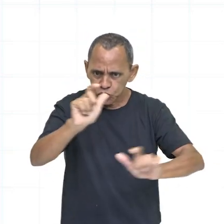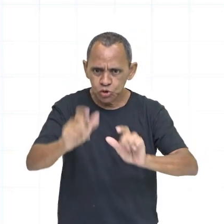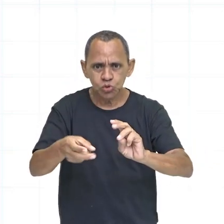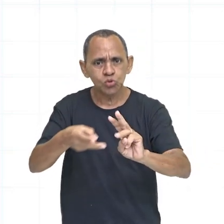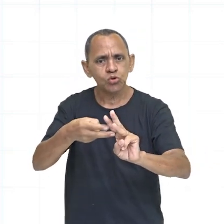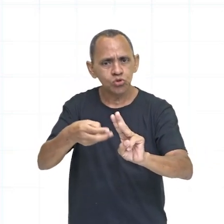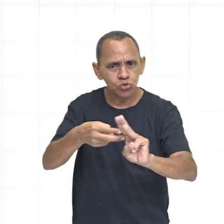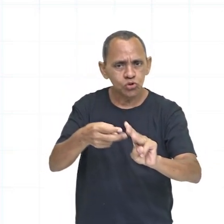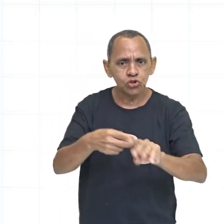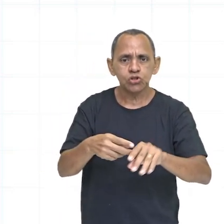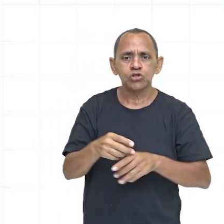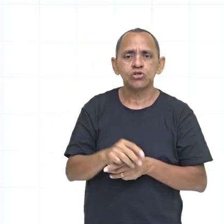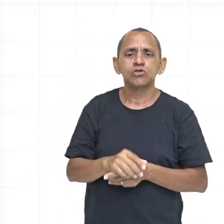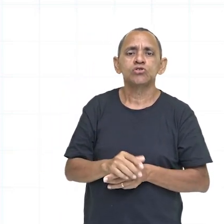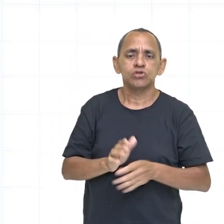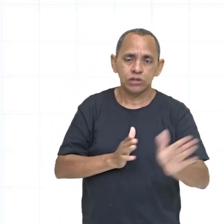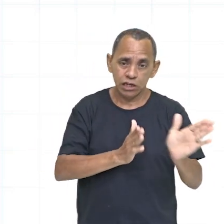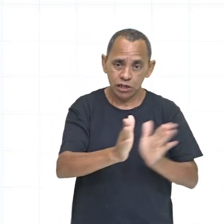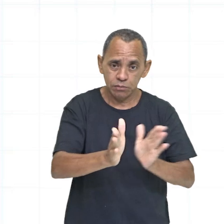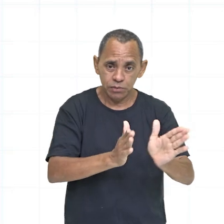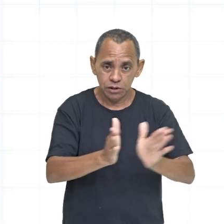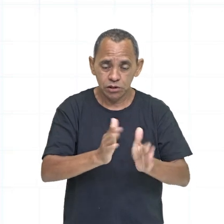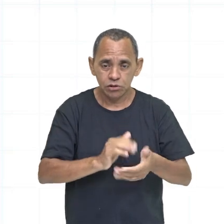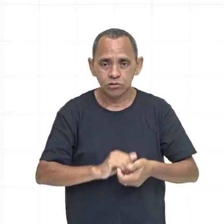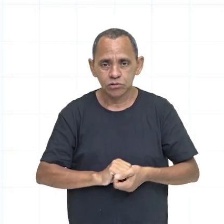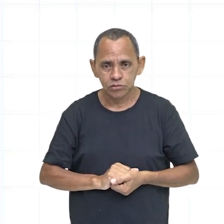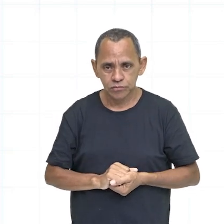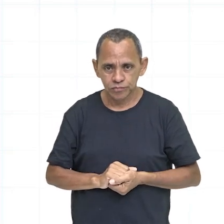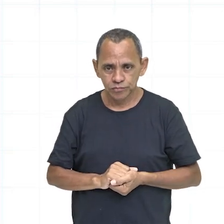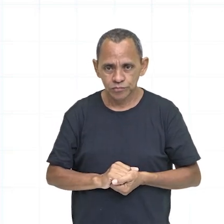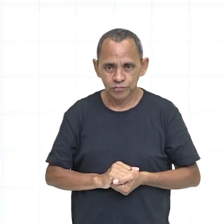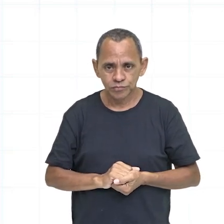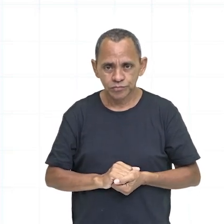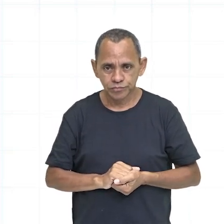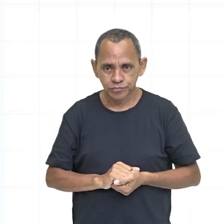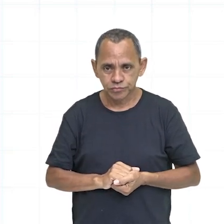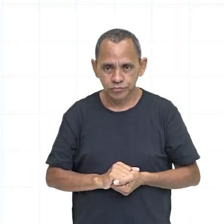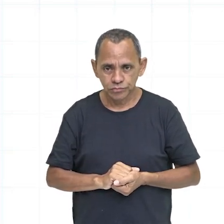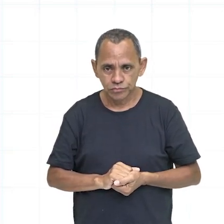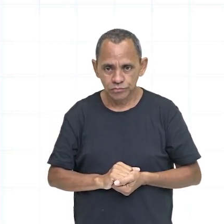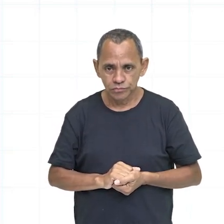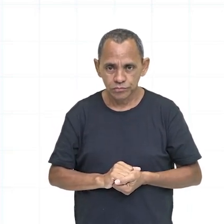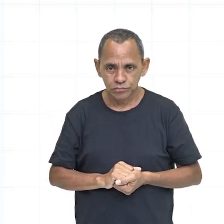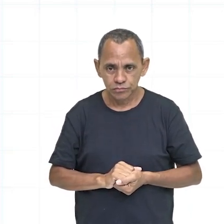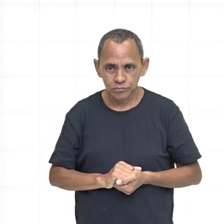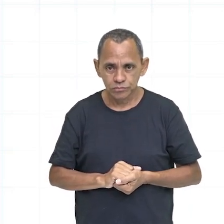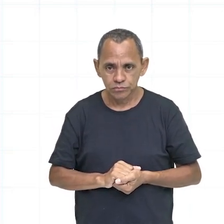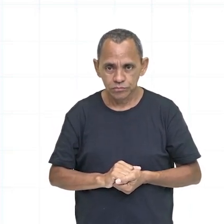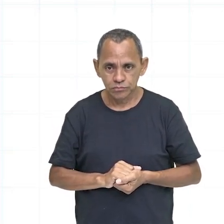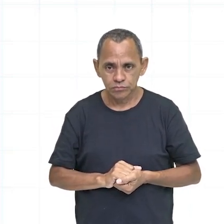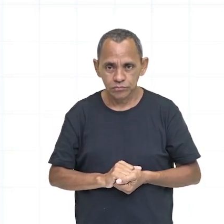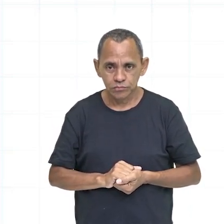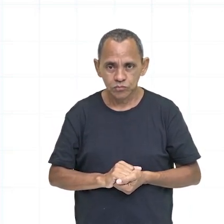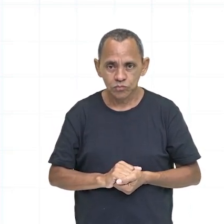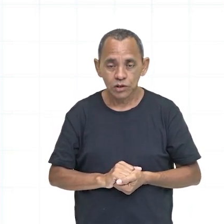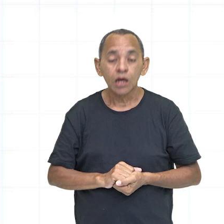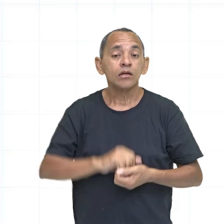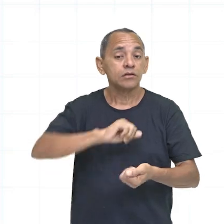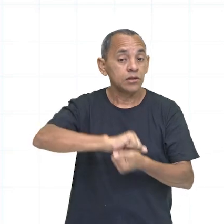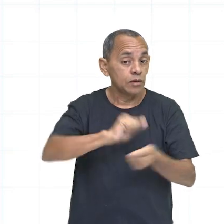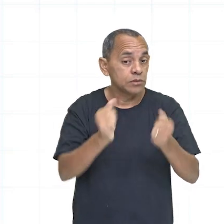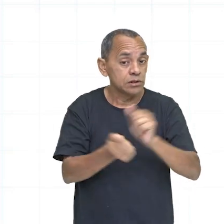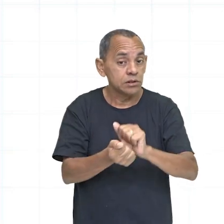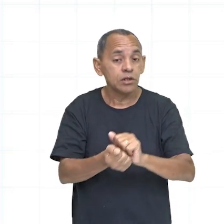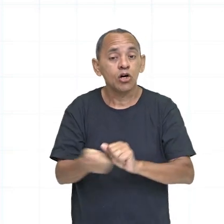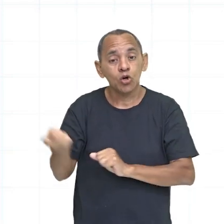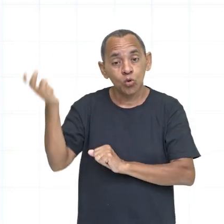assimilation. Para facilitar toda essa conversão e assimilação cultural. E eu tenho